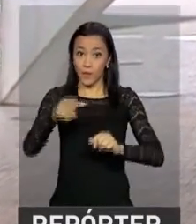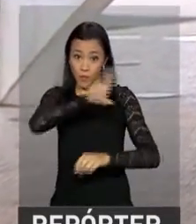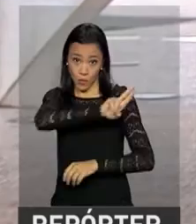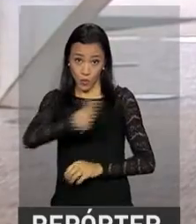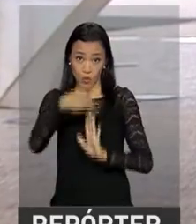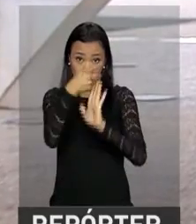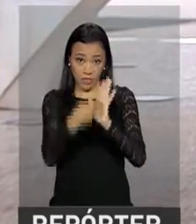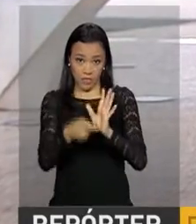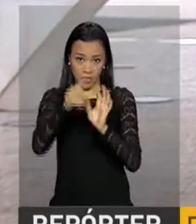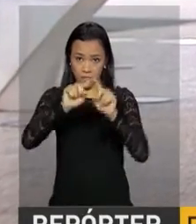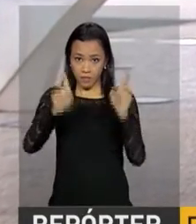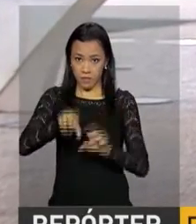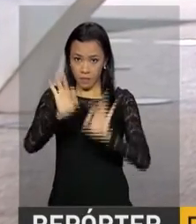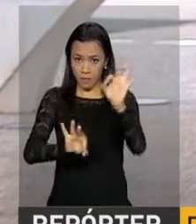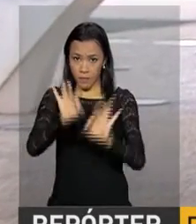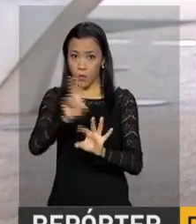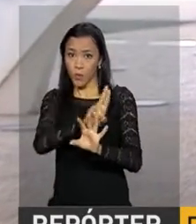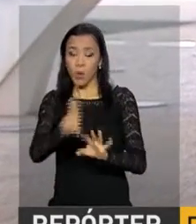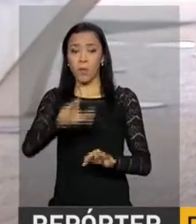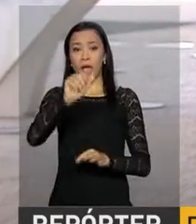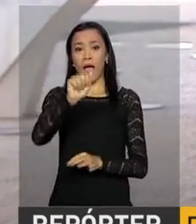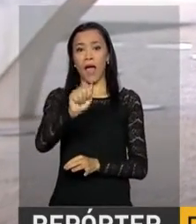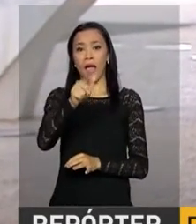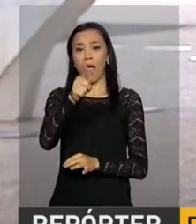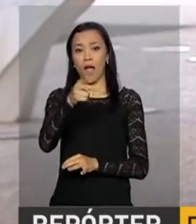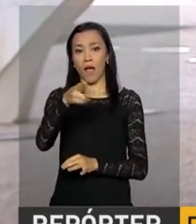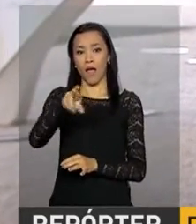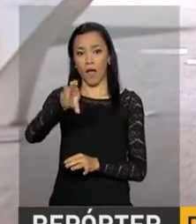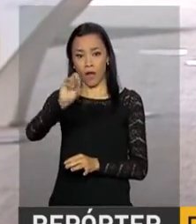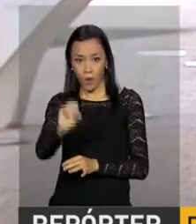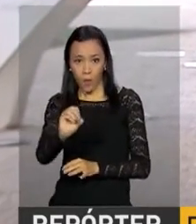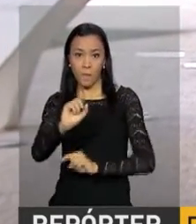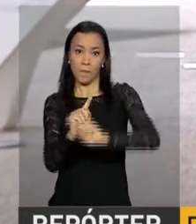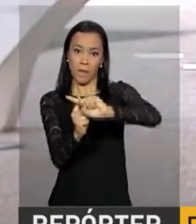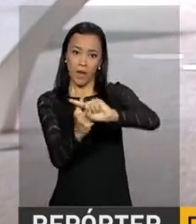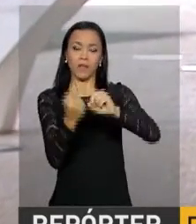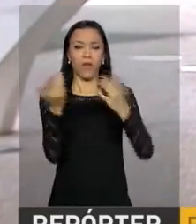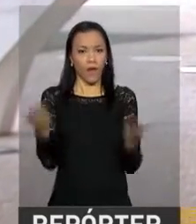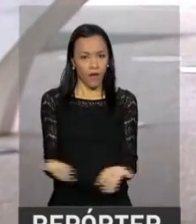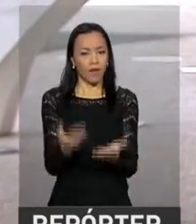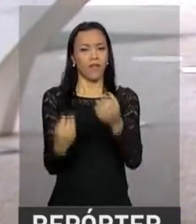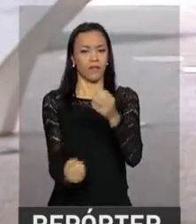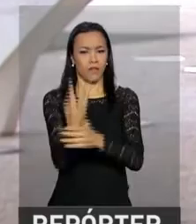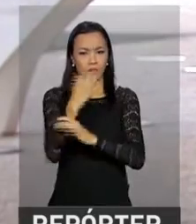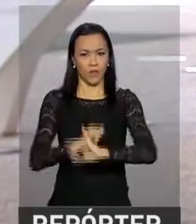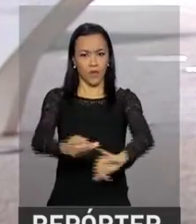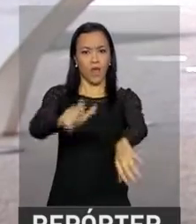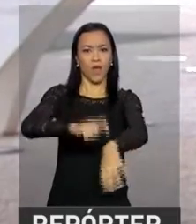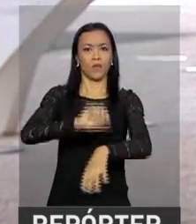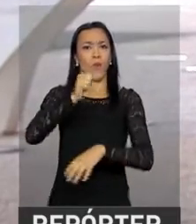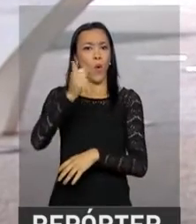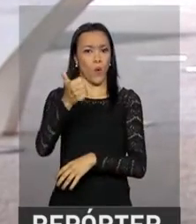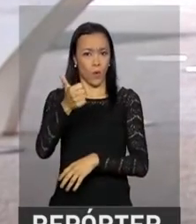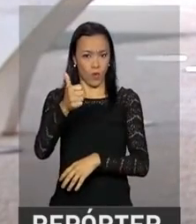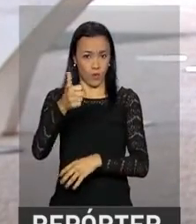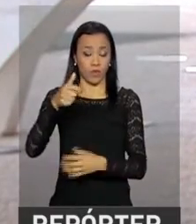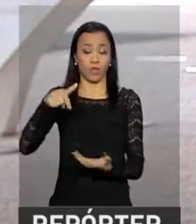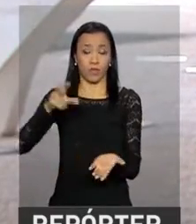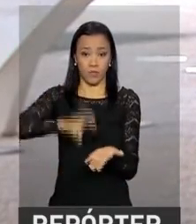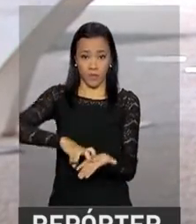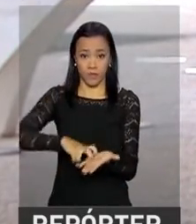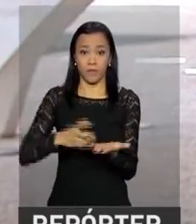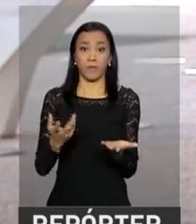novo plano é plano agromais ele vai ser lançado a partir das 11 horas aqui no palácio do planalto no salão nobre no salão